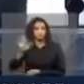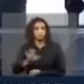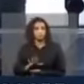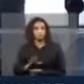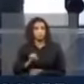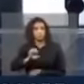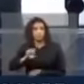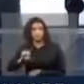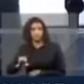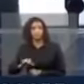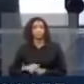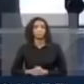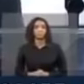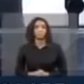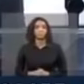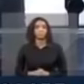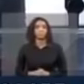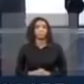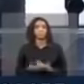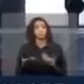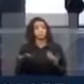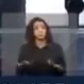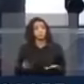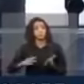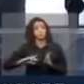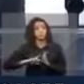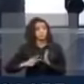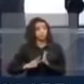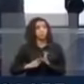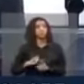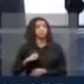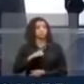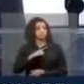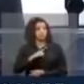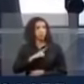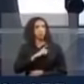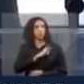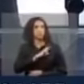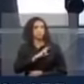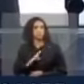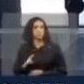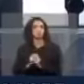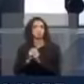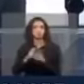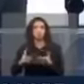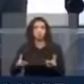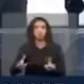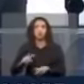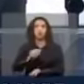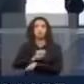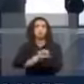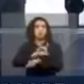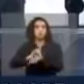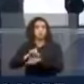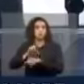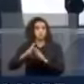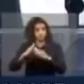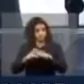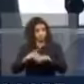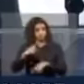Estes dados caracterizam a elevada representatividade das Assembleias de Deus na sociedade